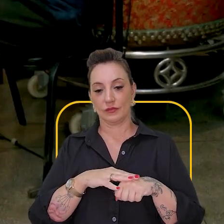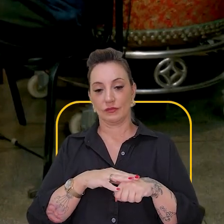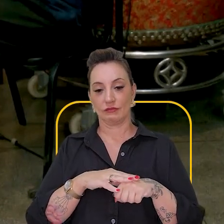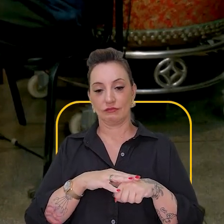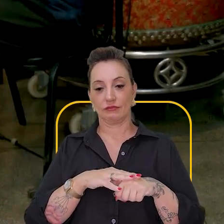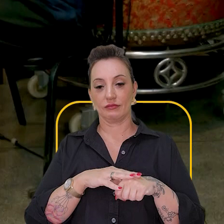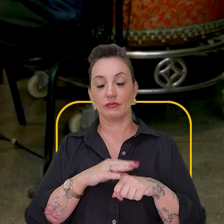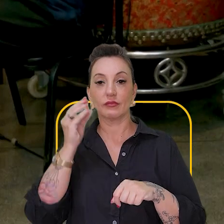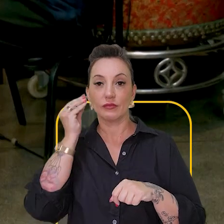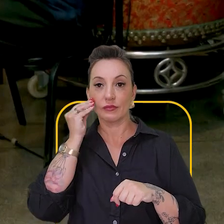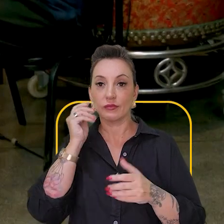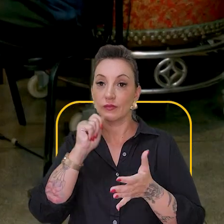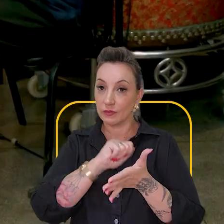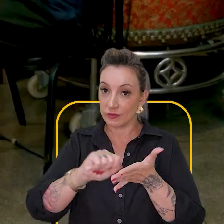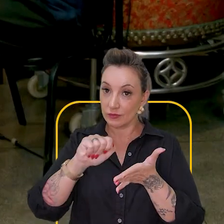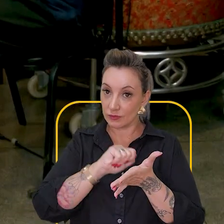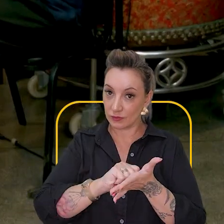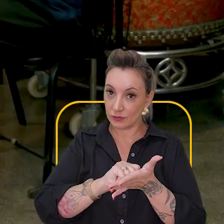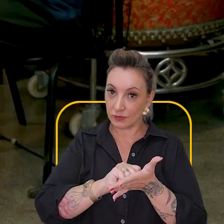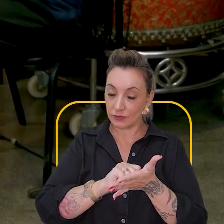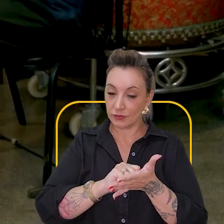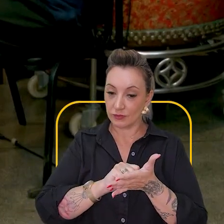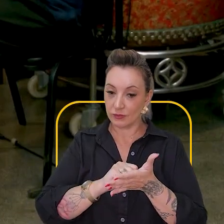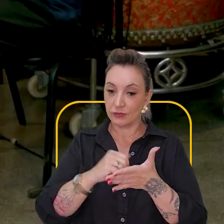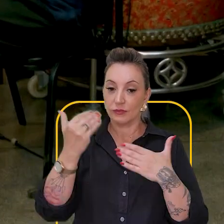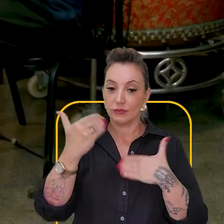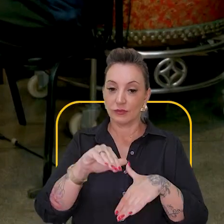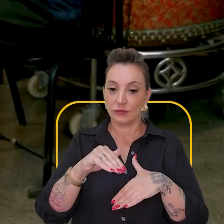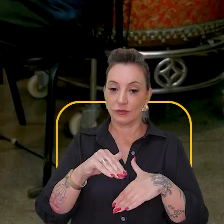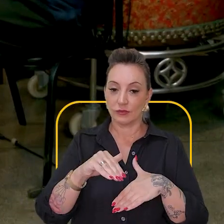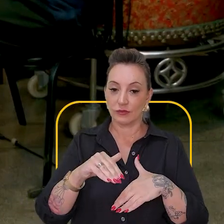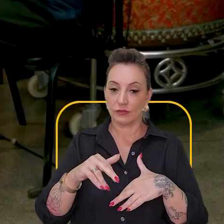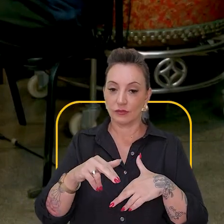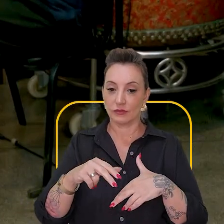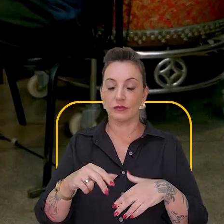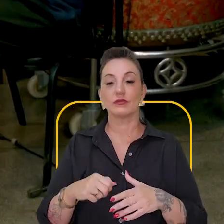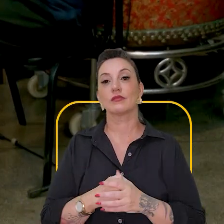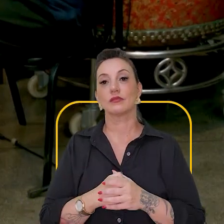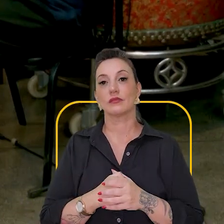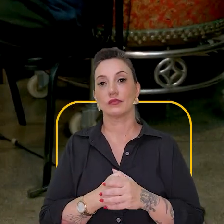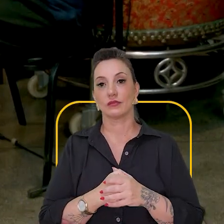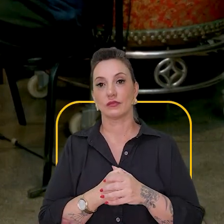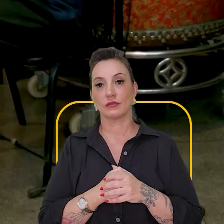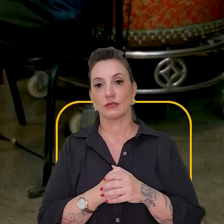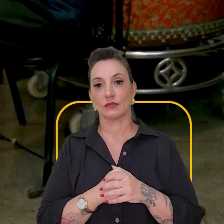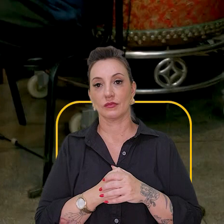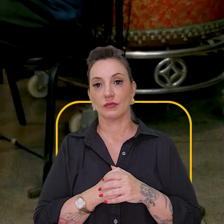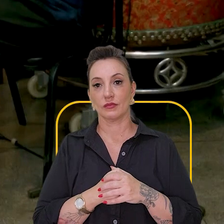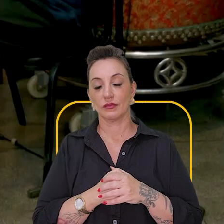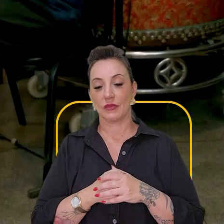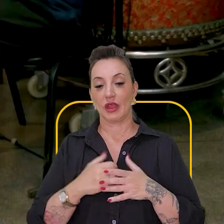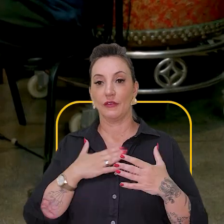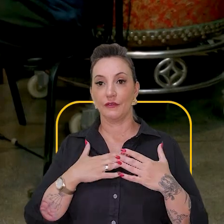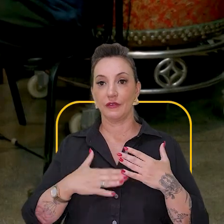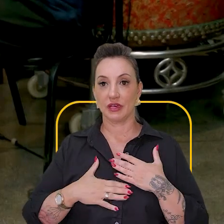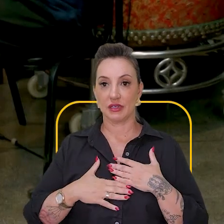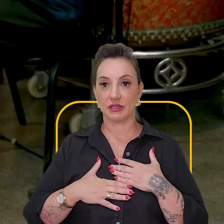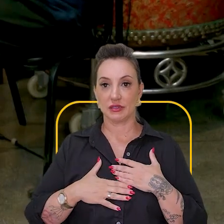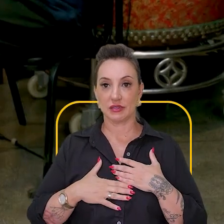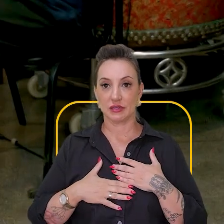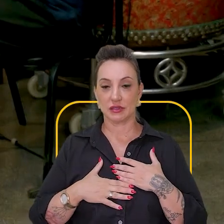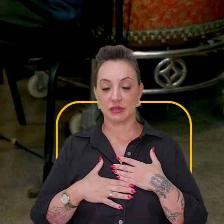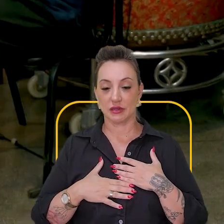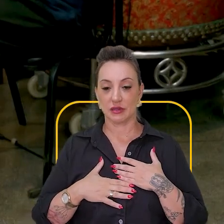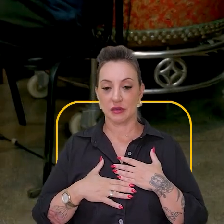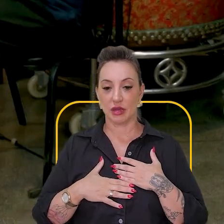eh um teste escrito com pelo menos rudimentos da parte eh física